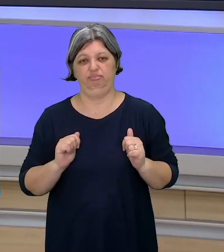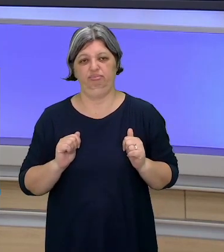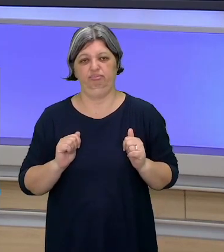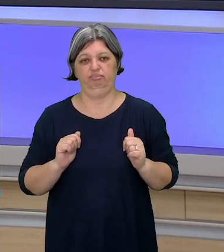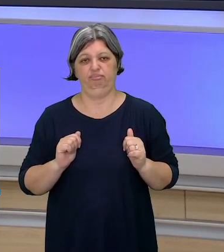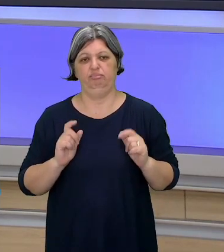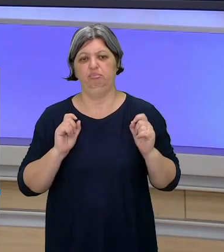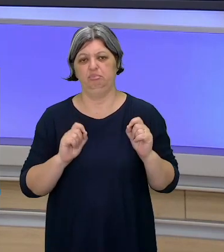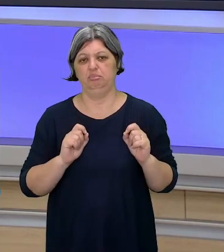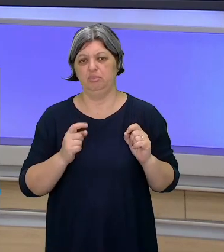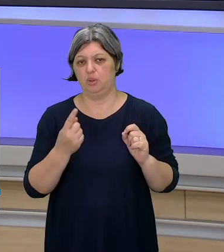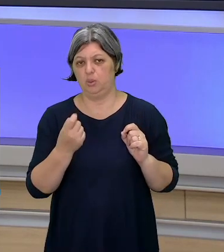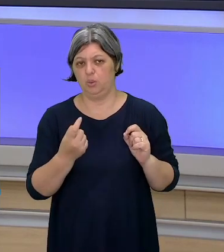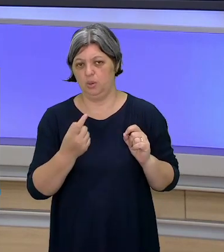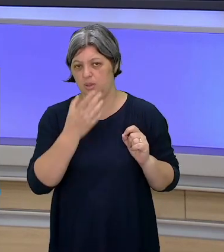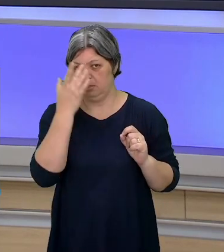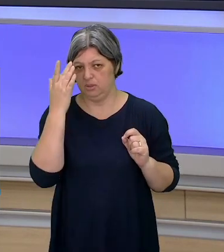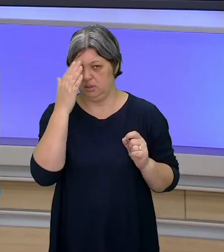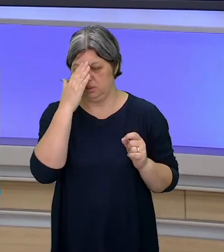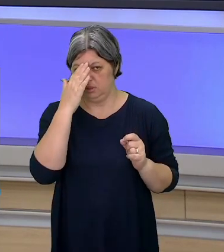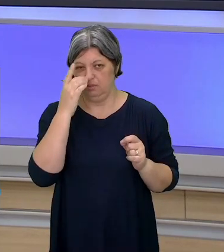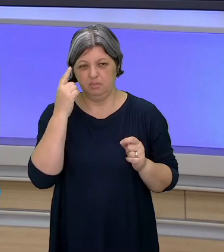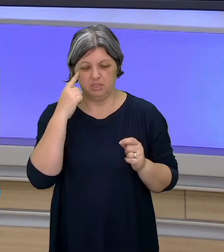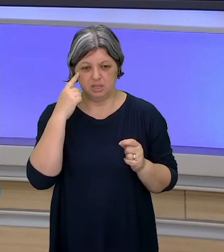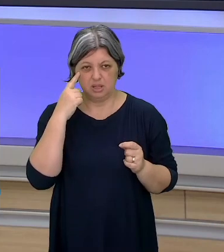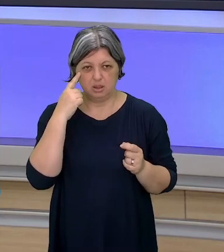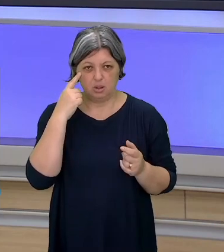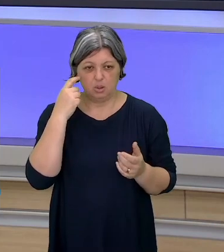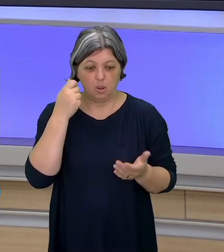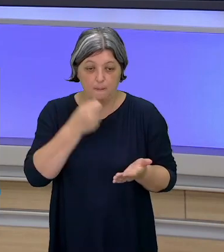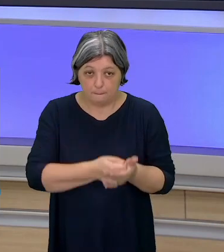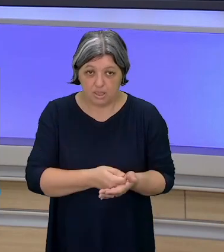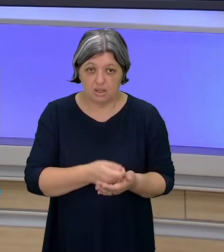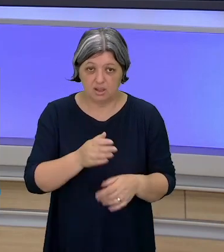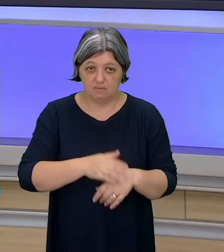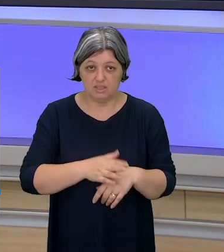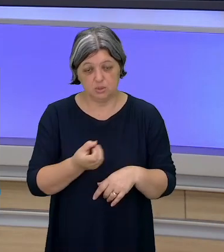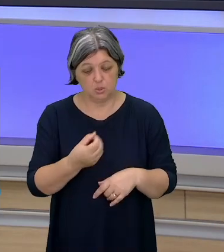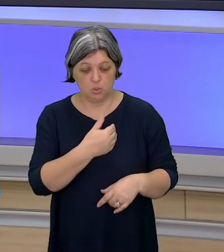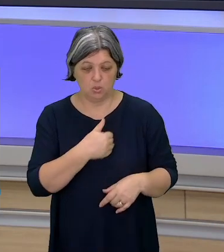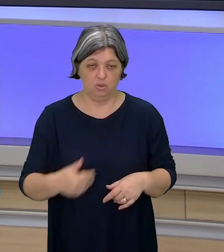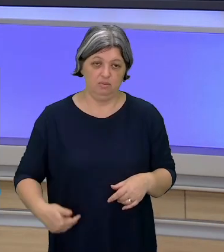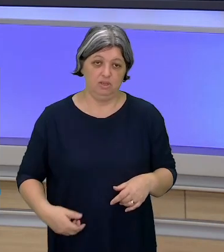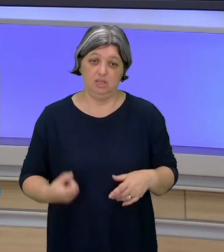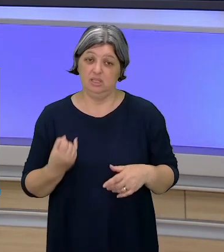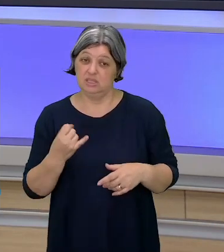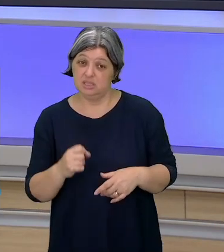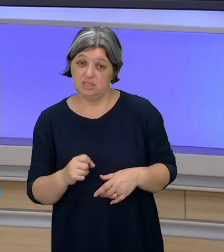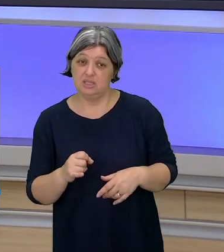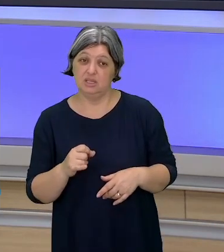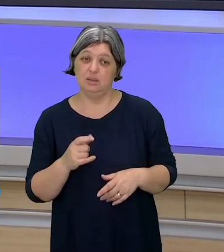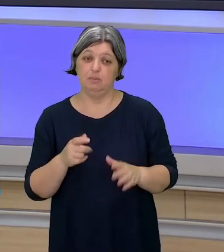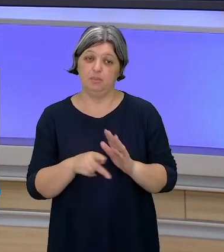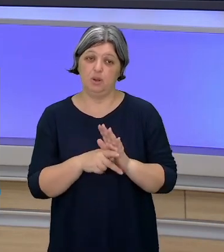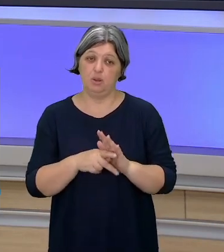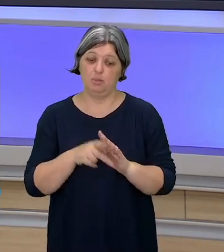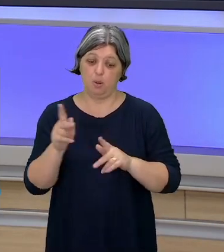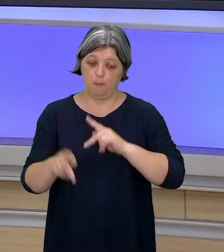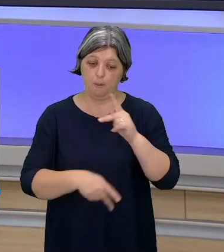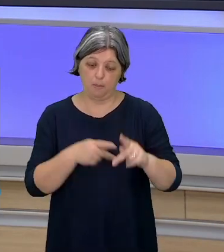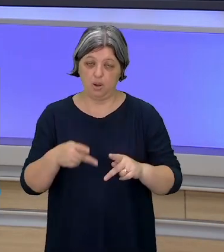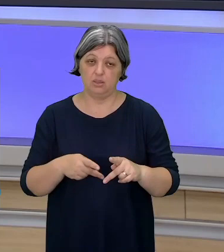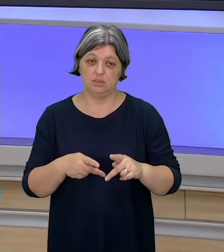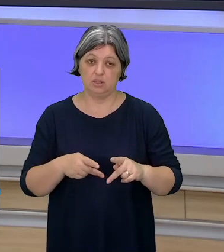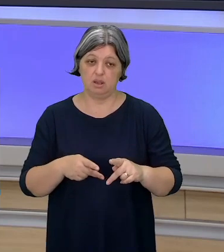a fazer alguma coisa é a população e o governo. Mas, normalmente, se forçado pela população. Então, o que eu